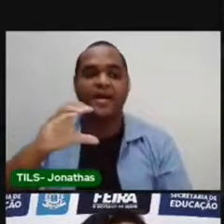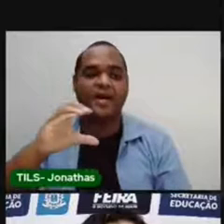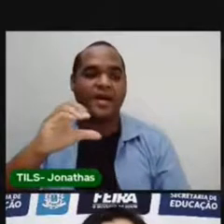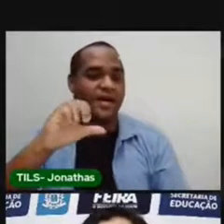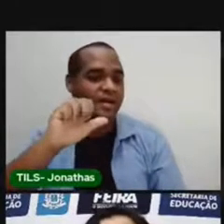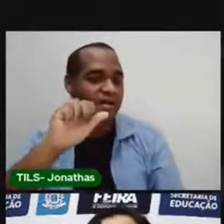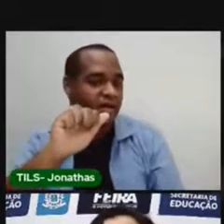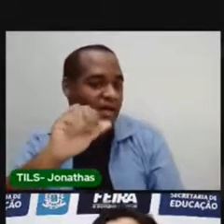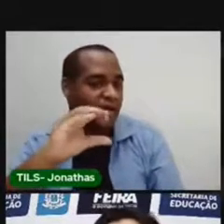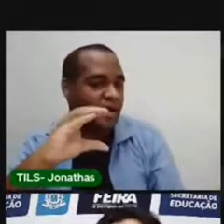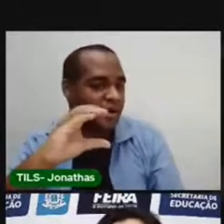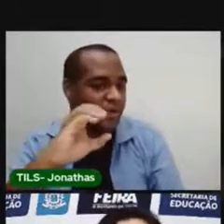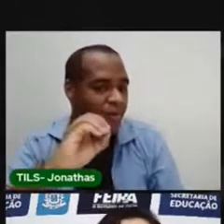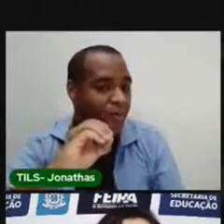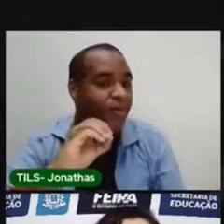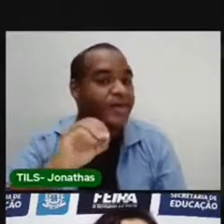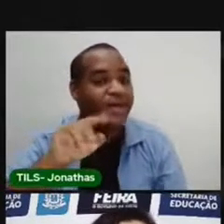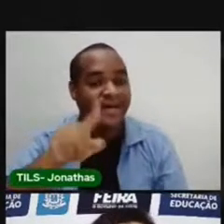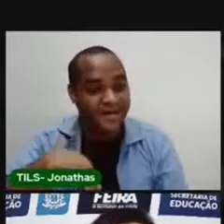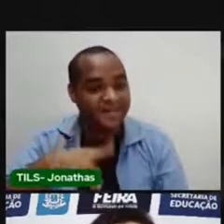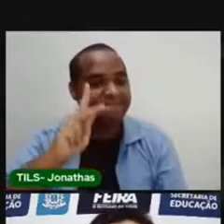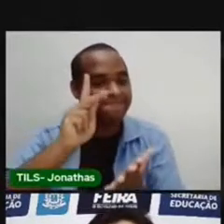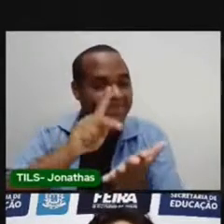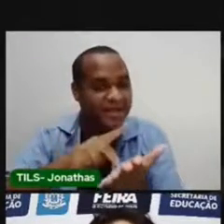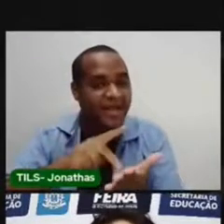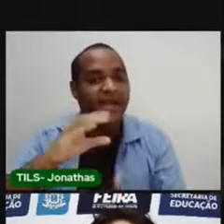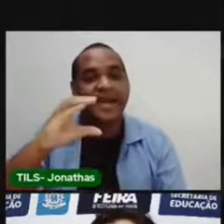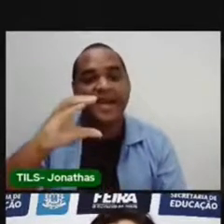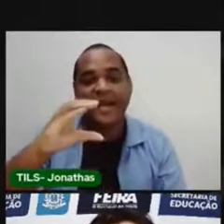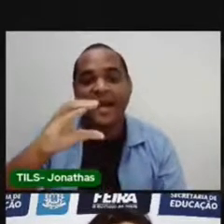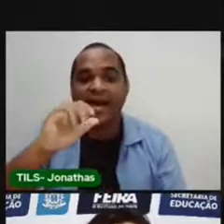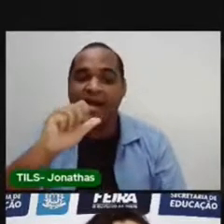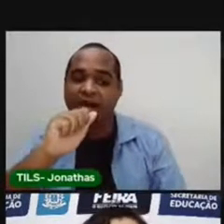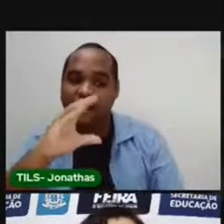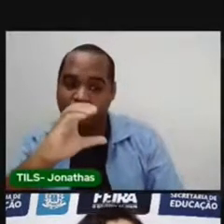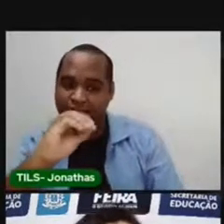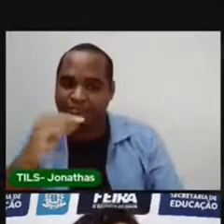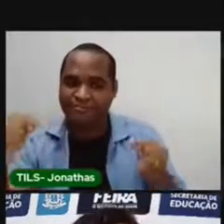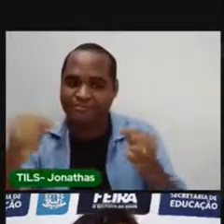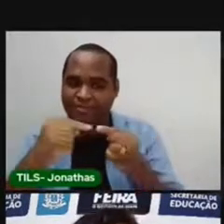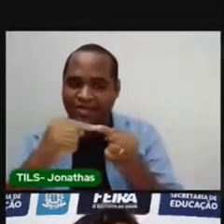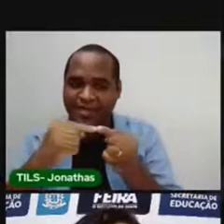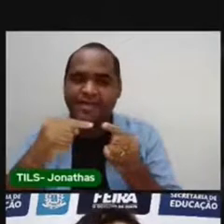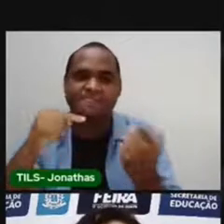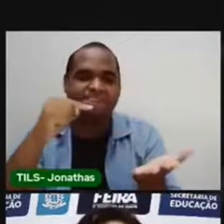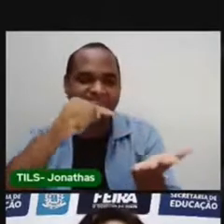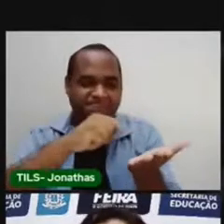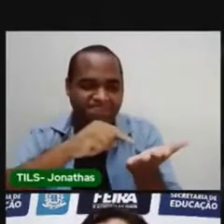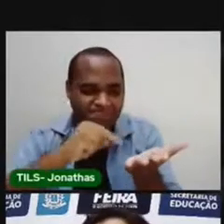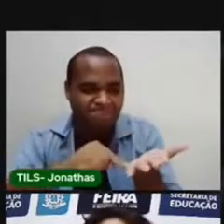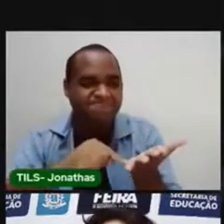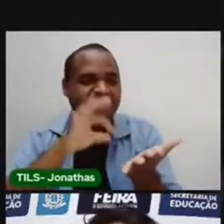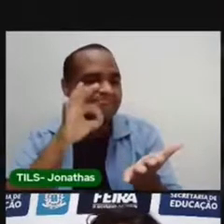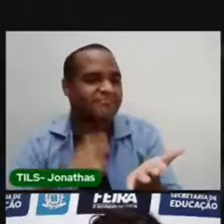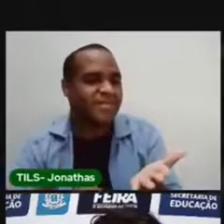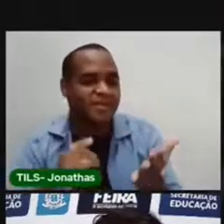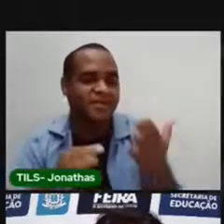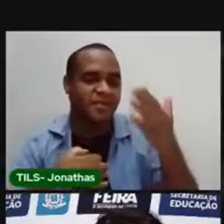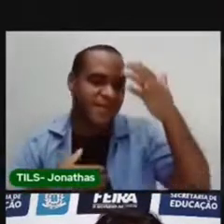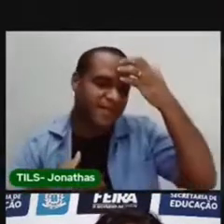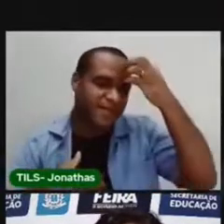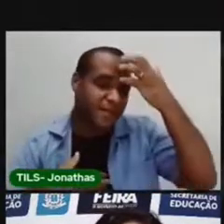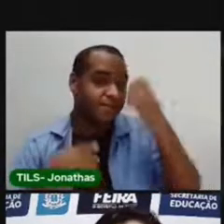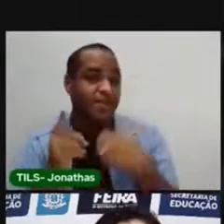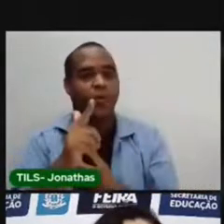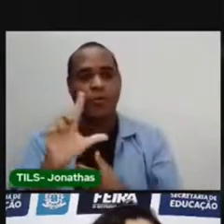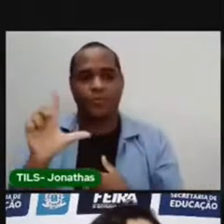Macaco. Isso. Caco rima com macaco. Próximo